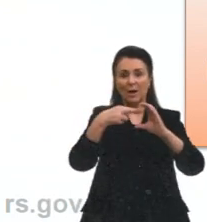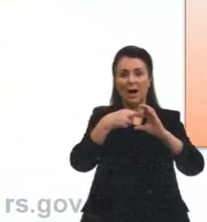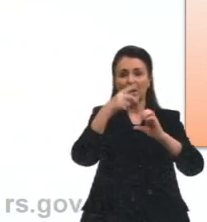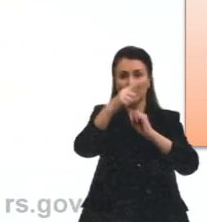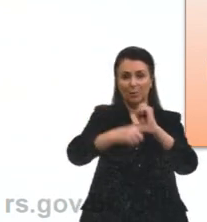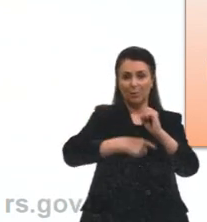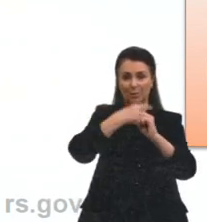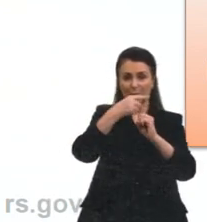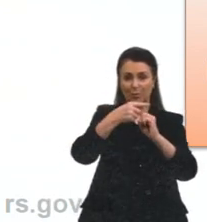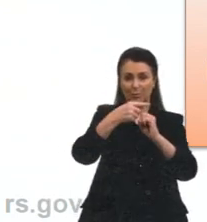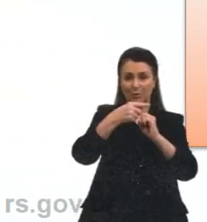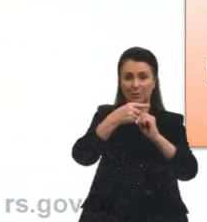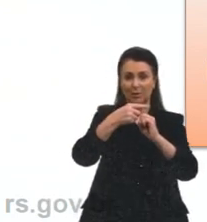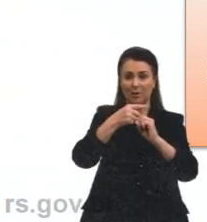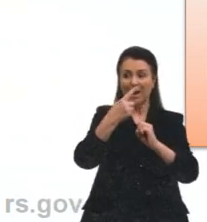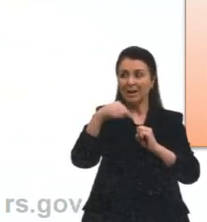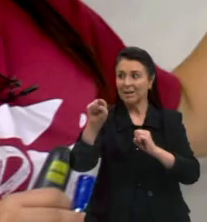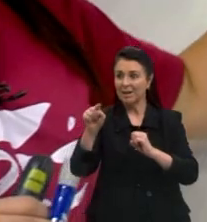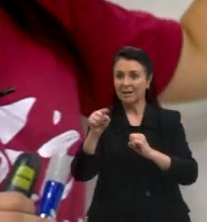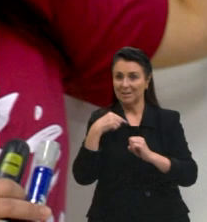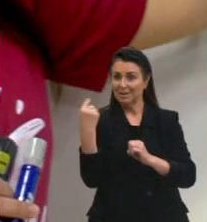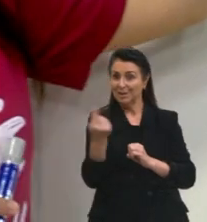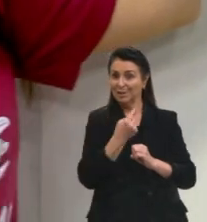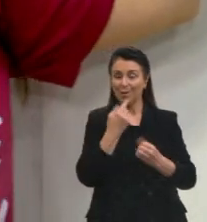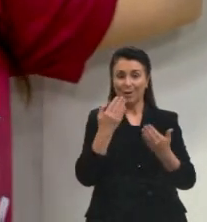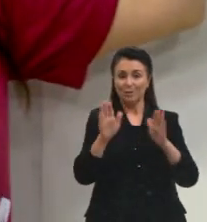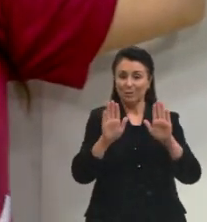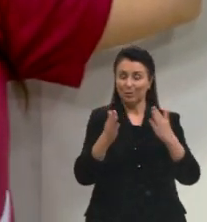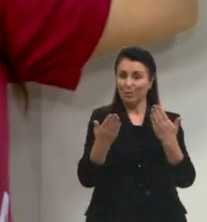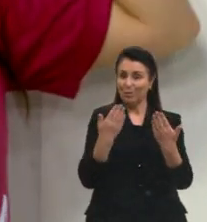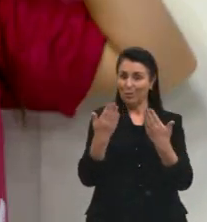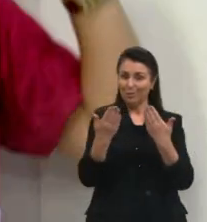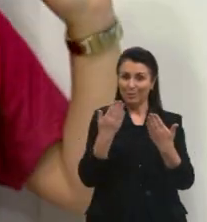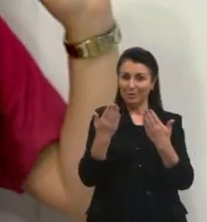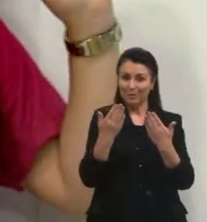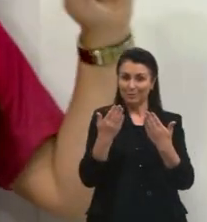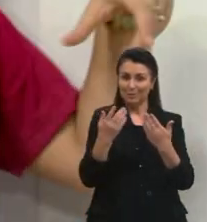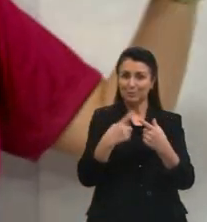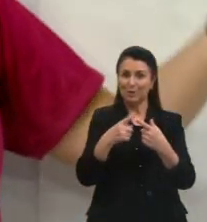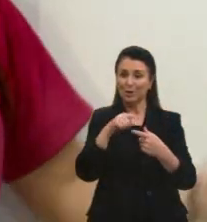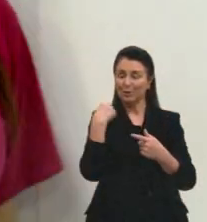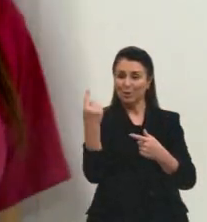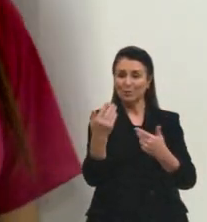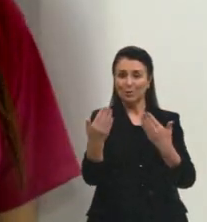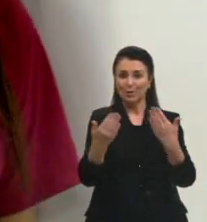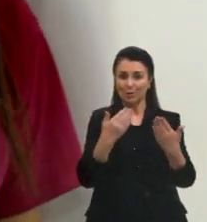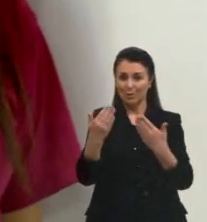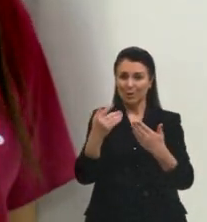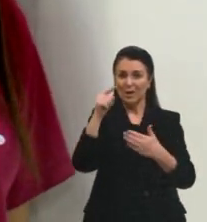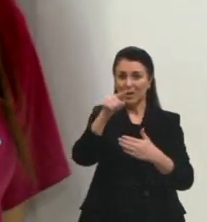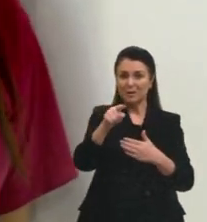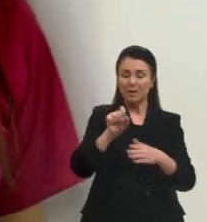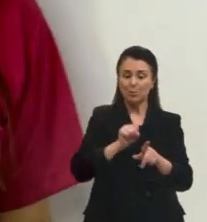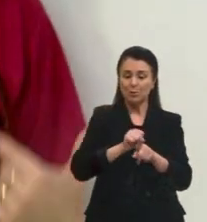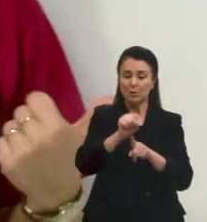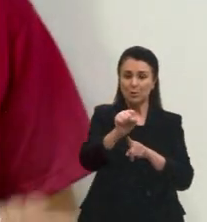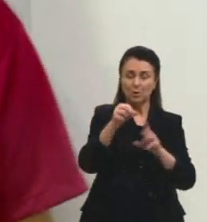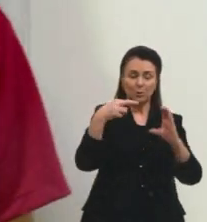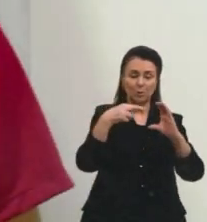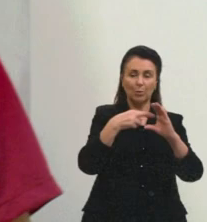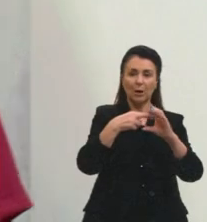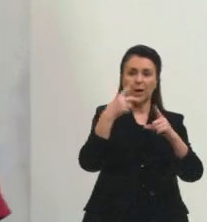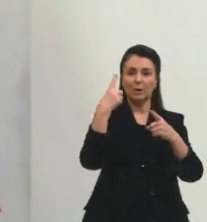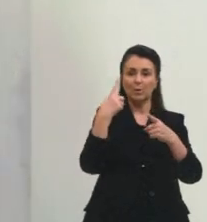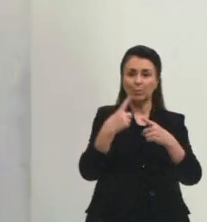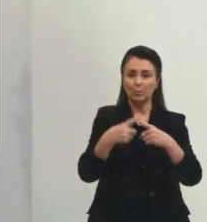aquele que a gente comparou a gente comparou todas as outras com raios ficou falando esse ao contrário do raio Esse é no mesmo sentido do raio